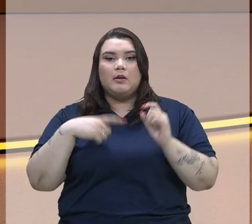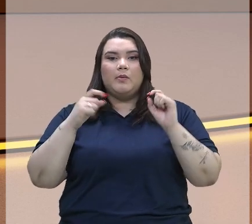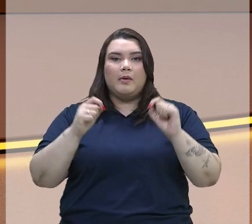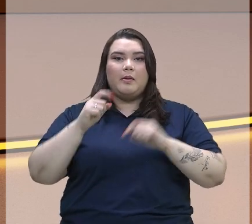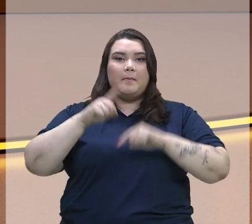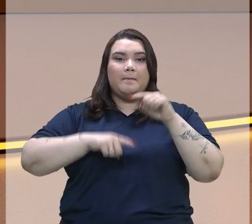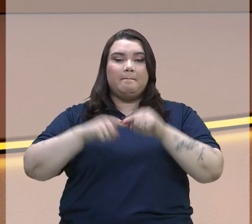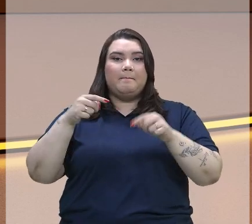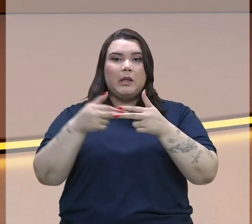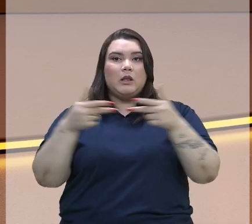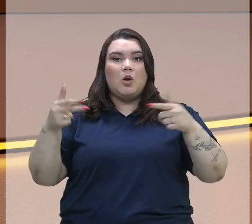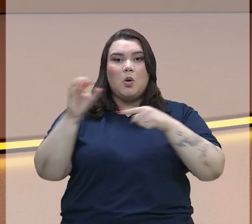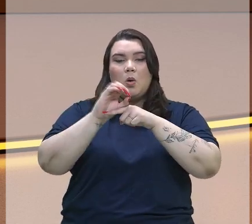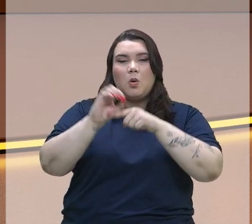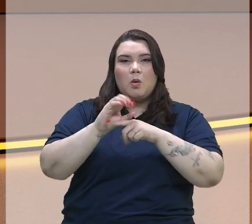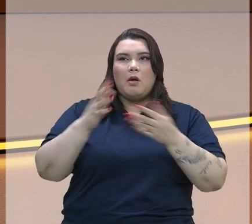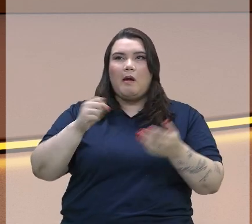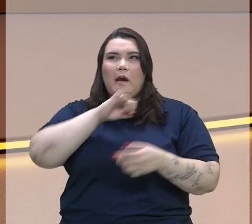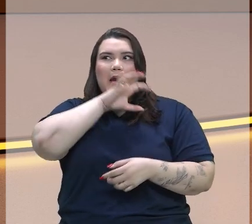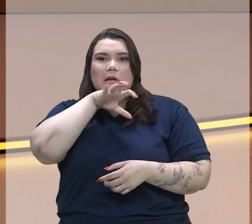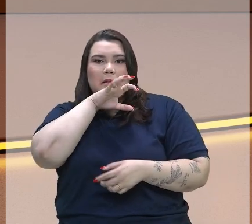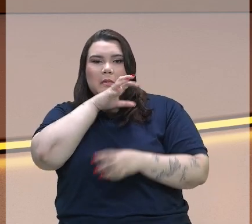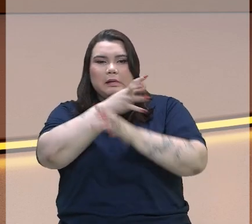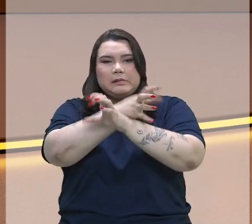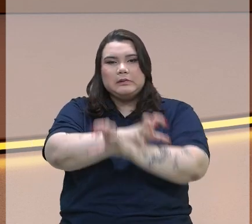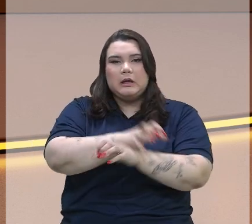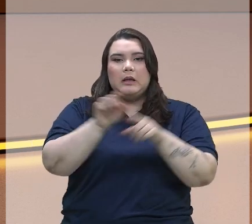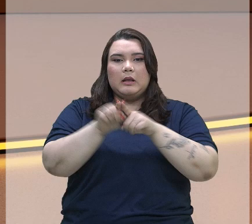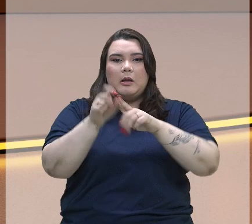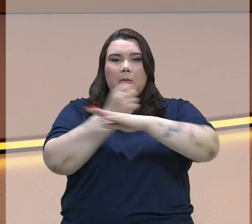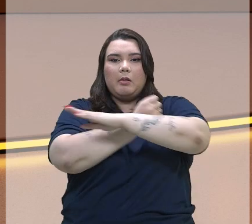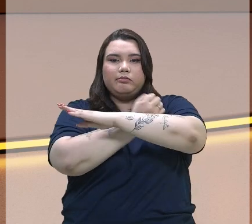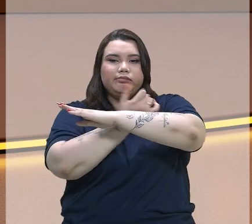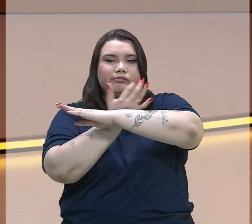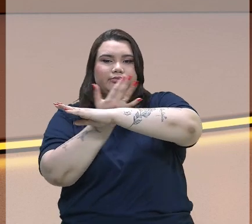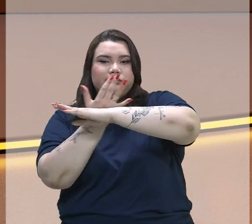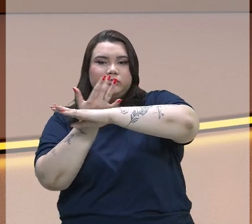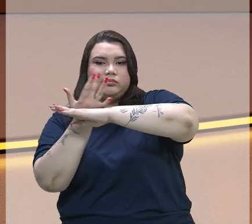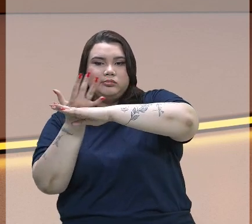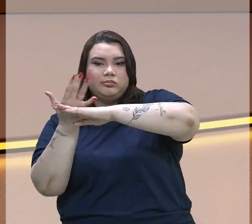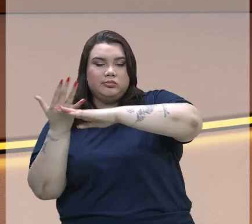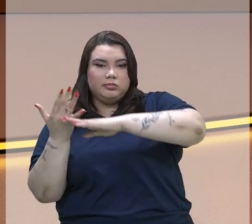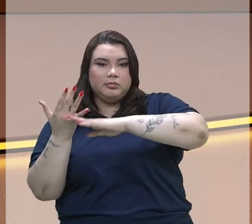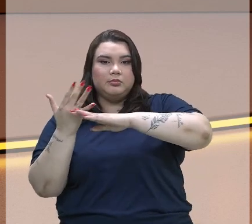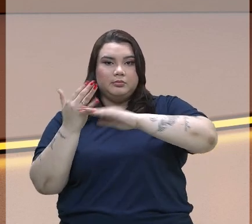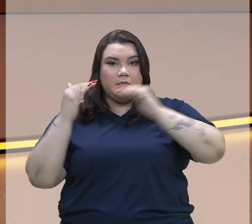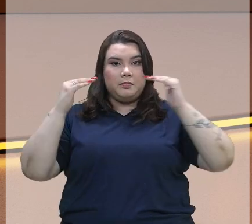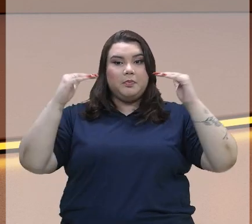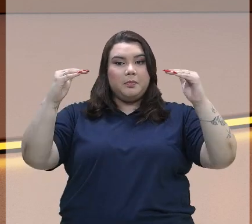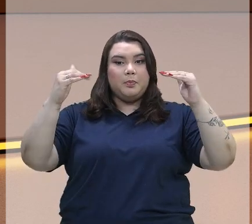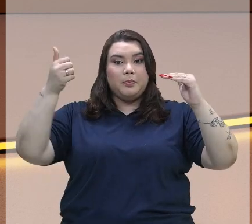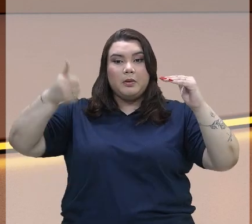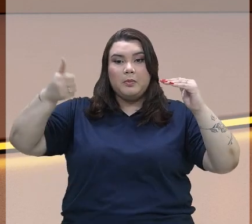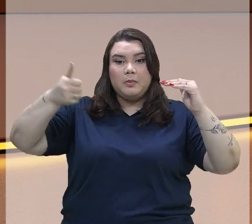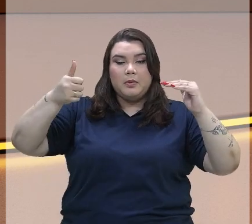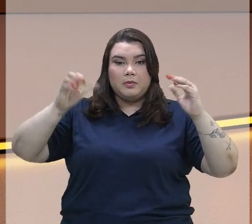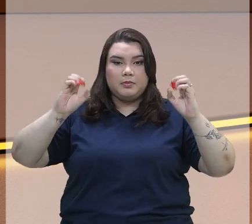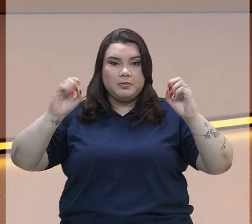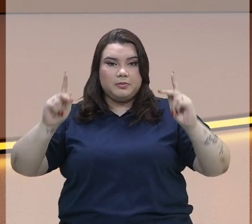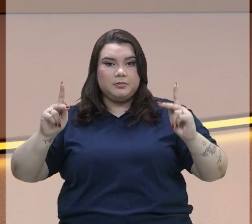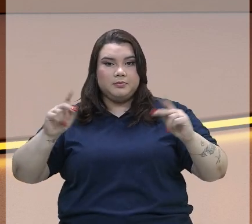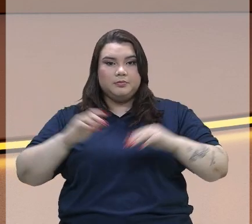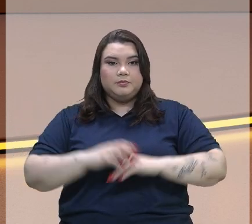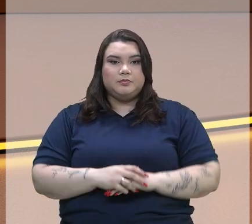matéria orgânica, resto de animais e plantas que estão ali em decomposição, tá certo? Bem,